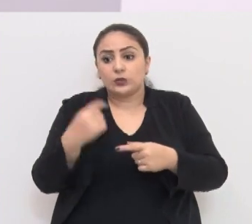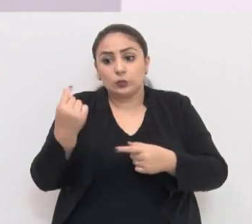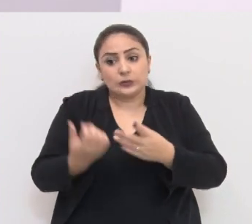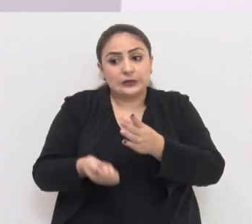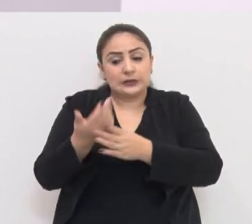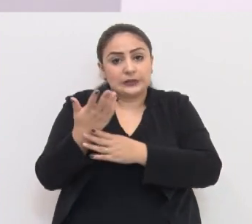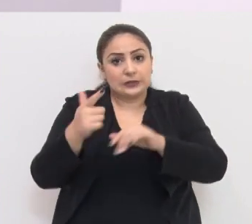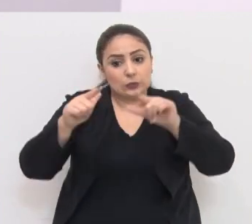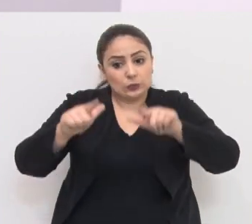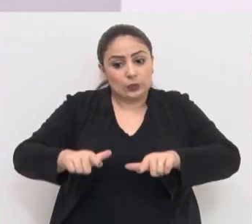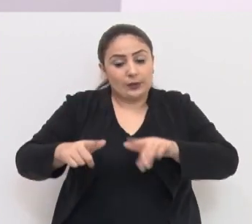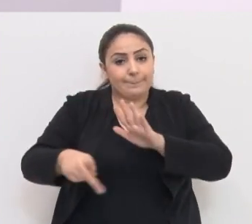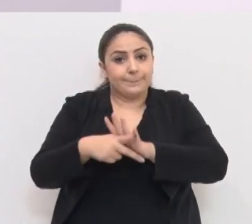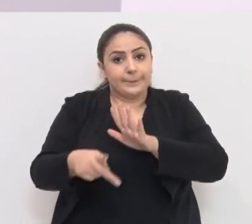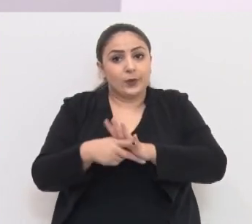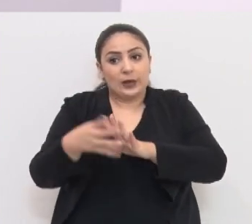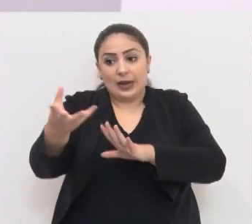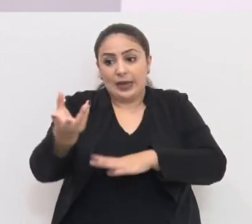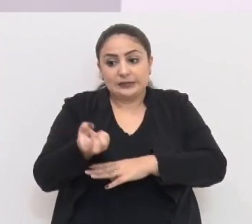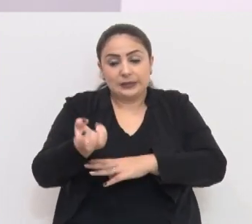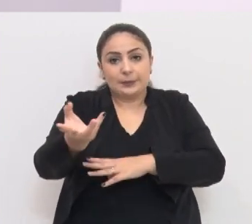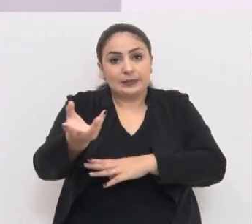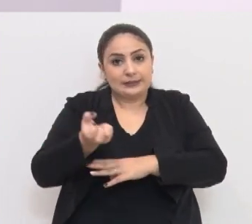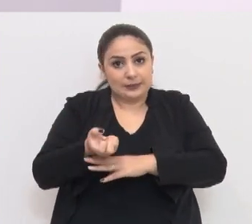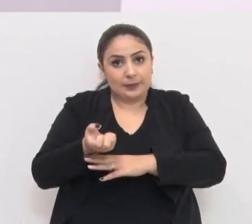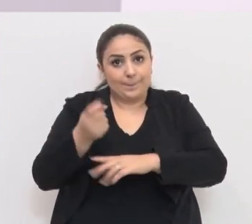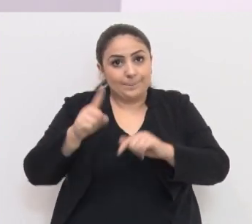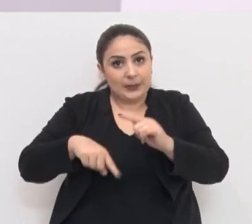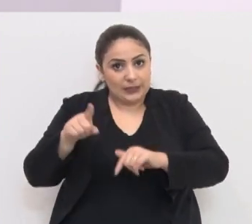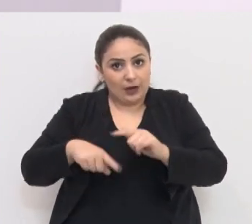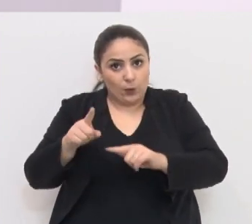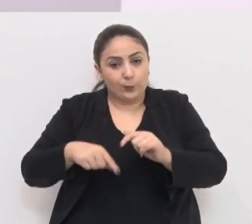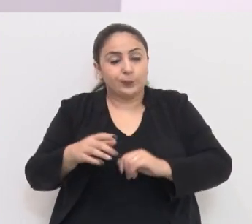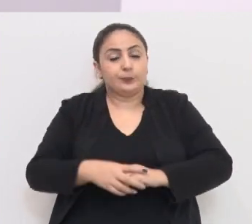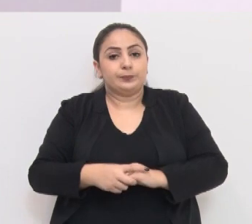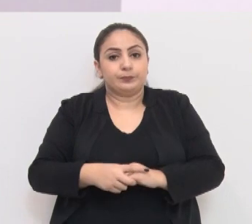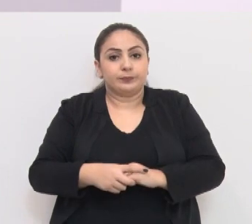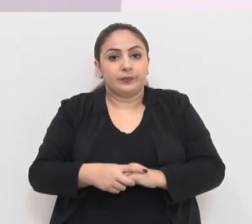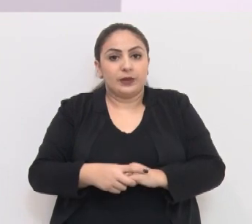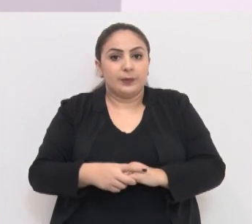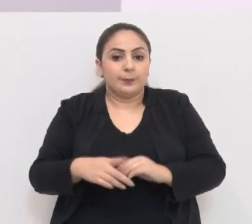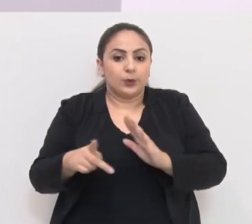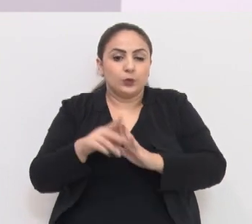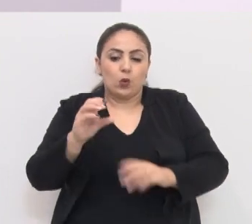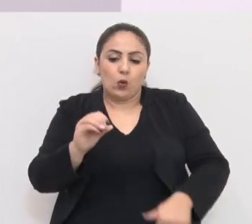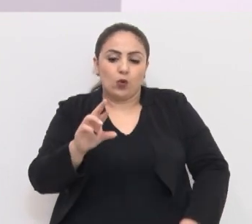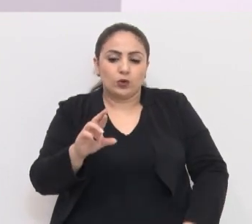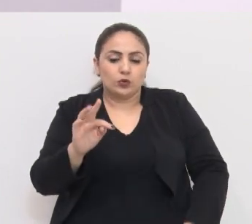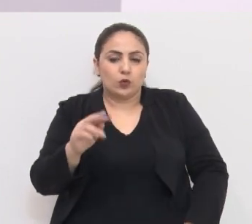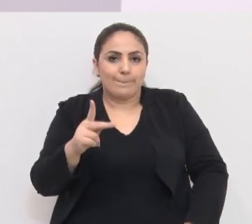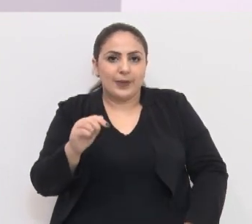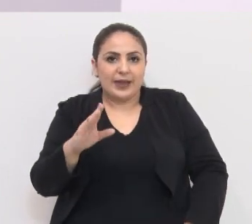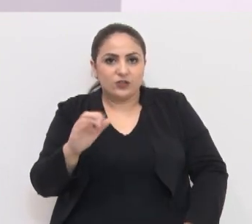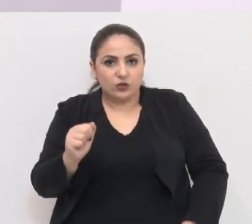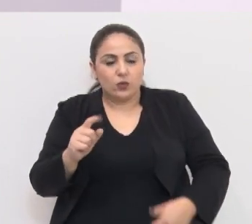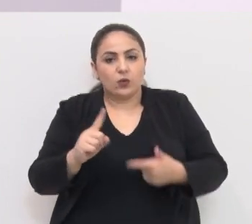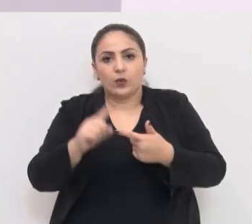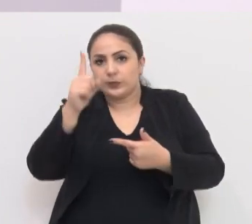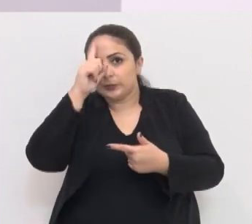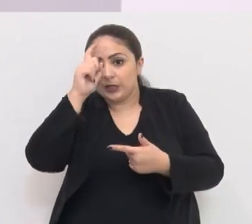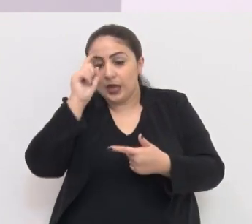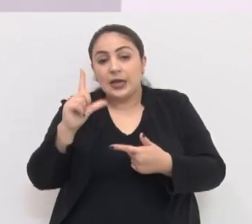você vai criar um departamento que receba esse material ortopédico e hospitalar e